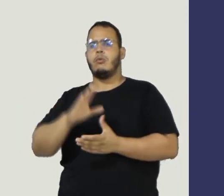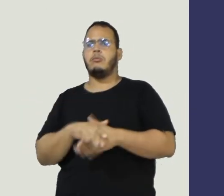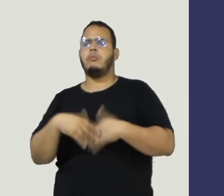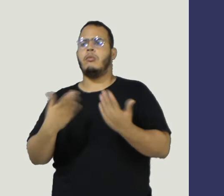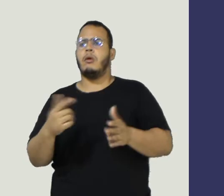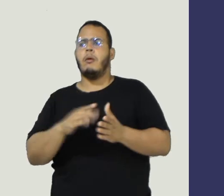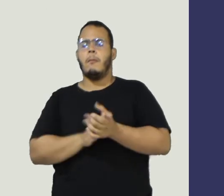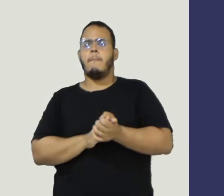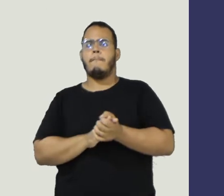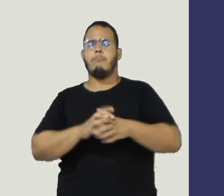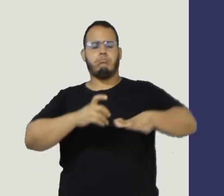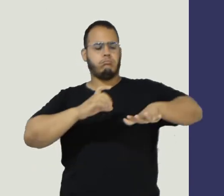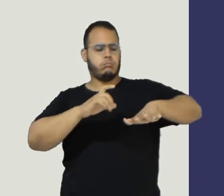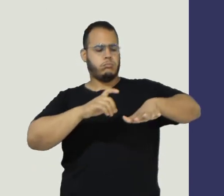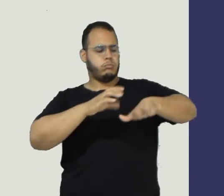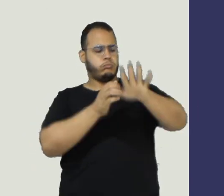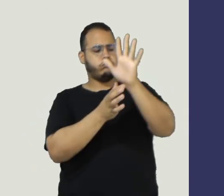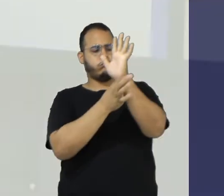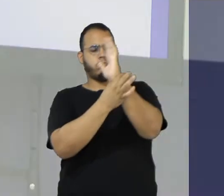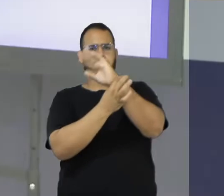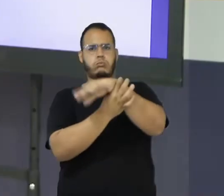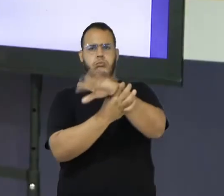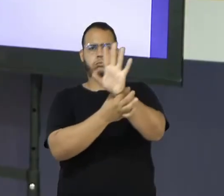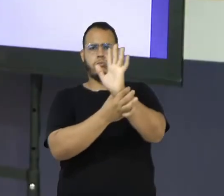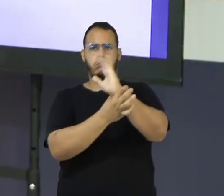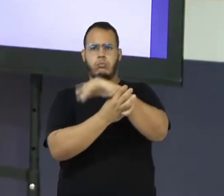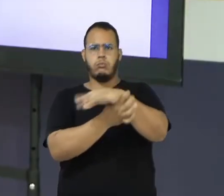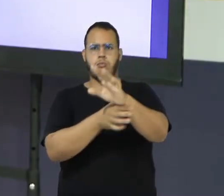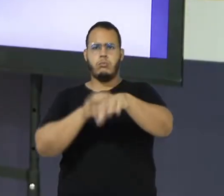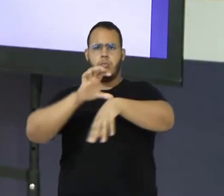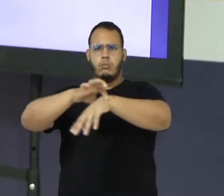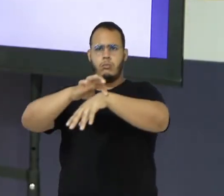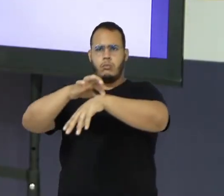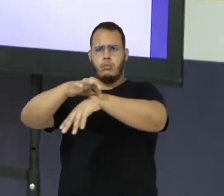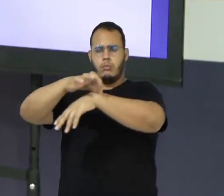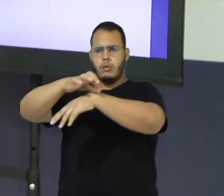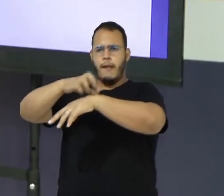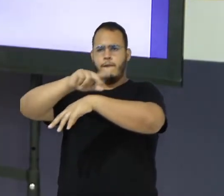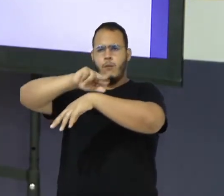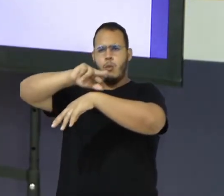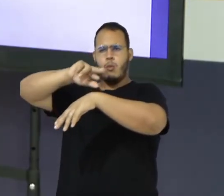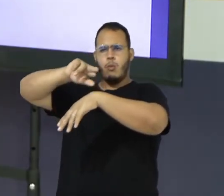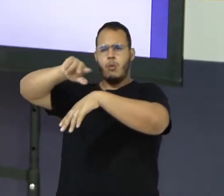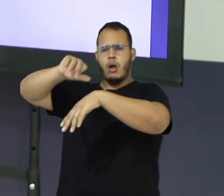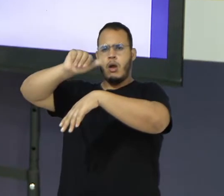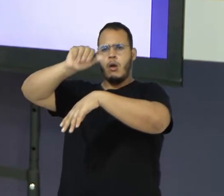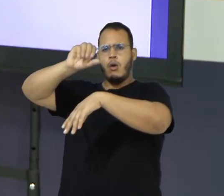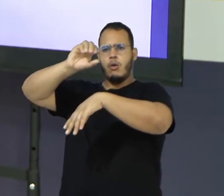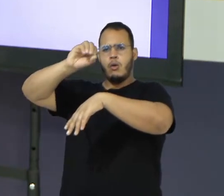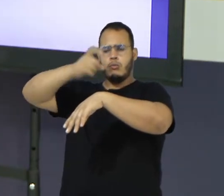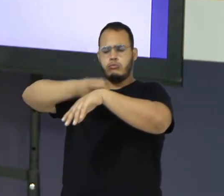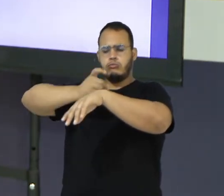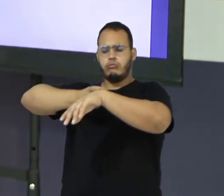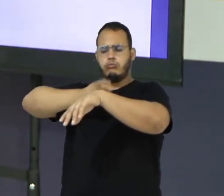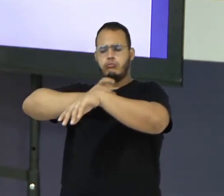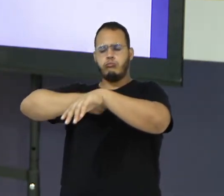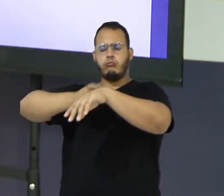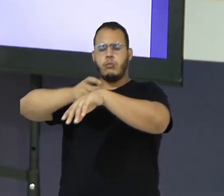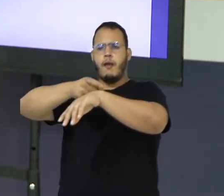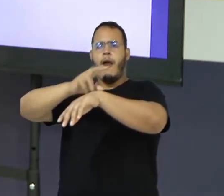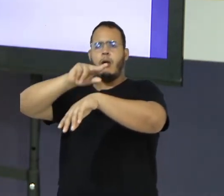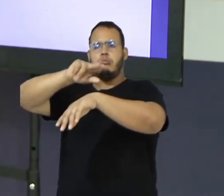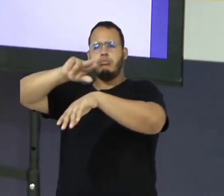que formam o nosso punho. O nosso punho aqui ele é formado por vários ossinhos. Então, cada um desses aqui vão ser exemplos